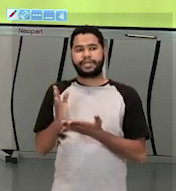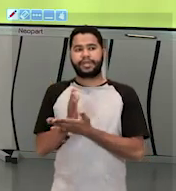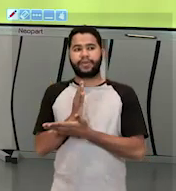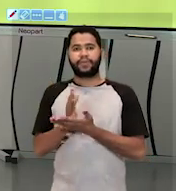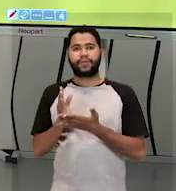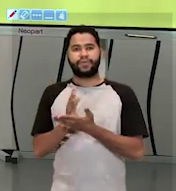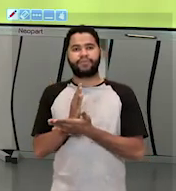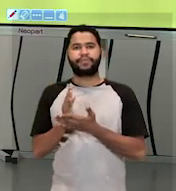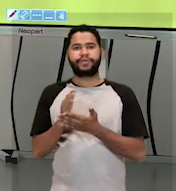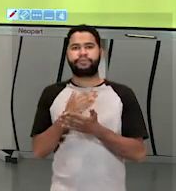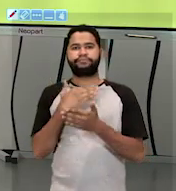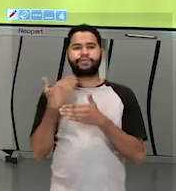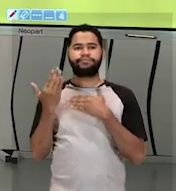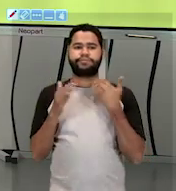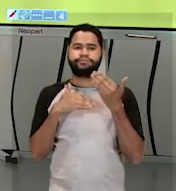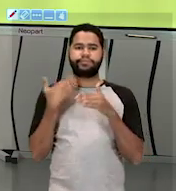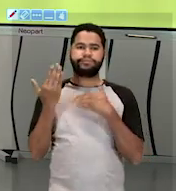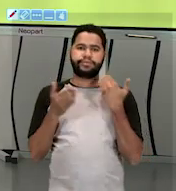não tinham volta.